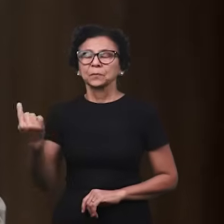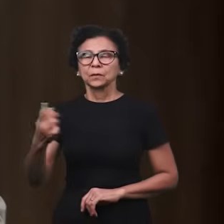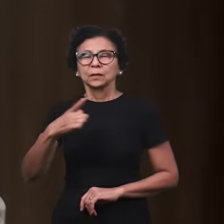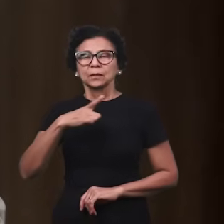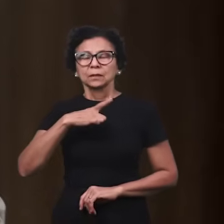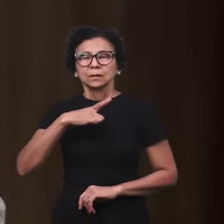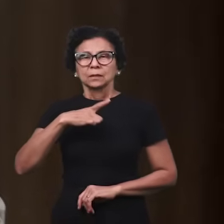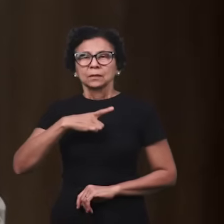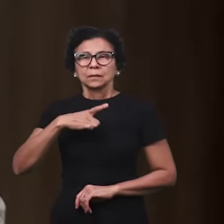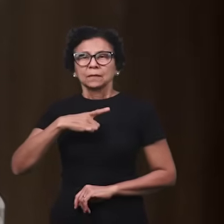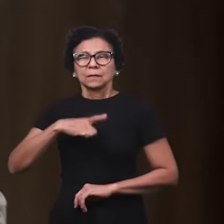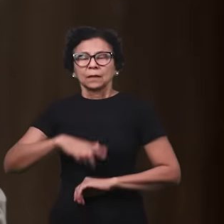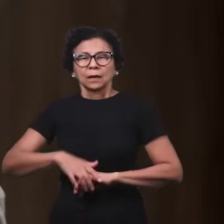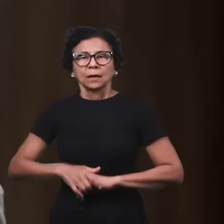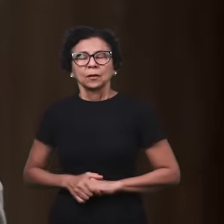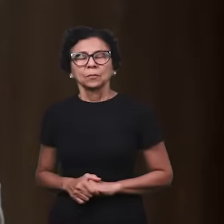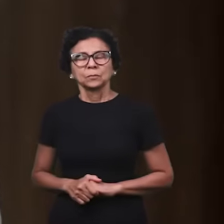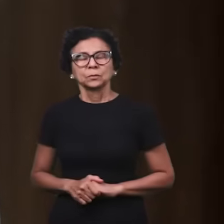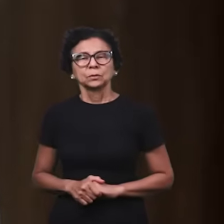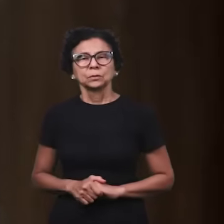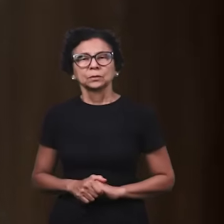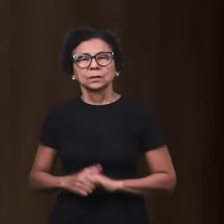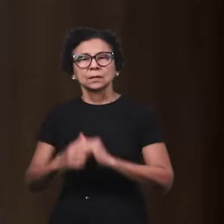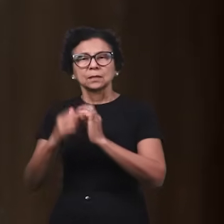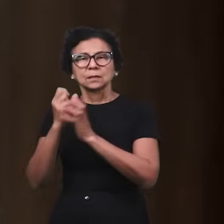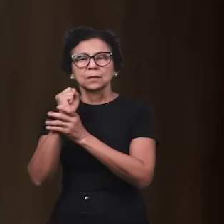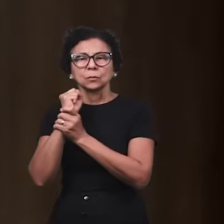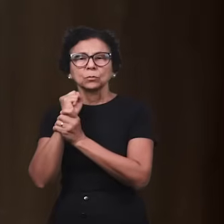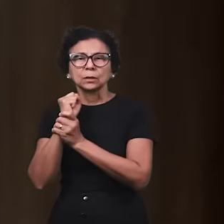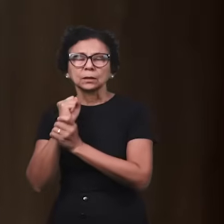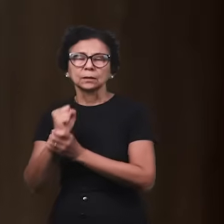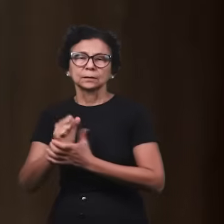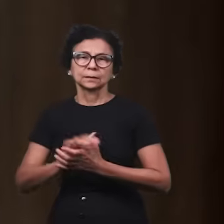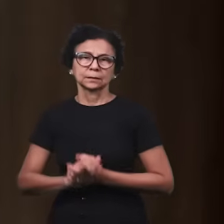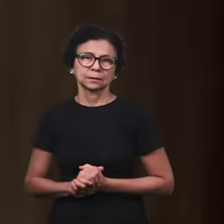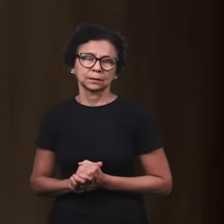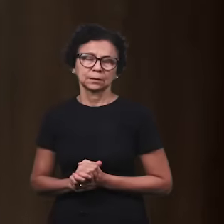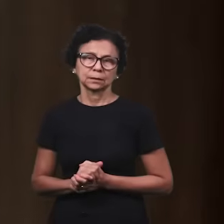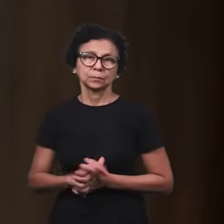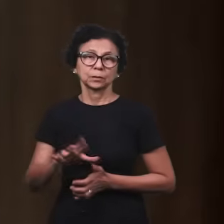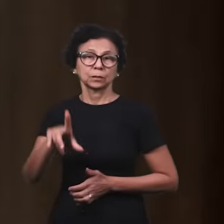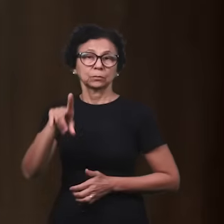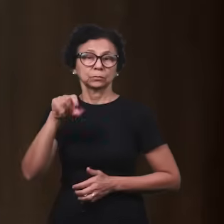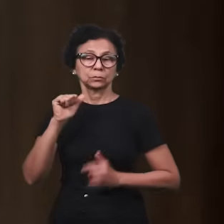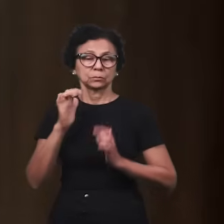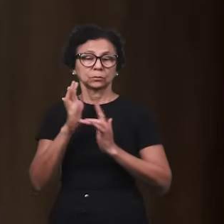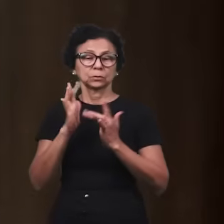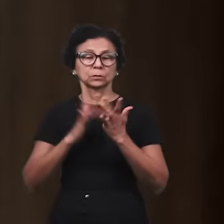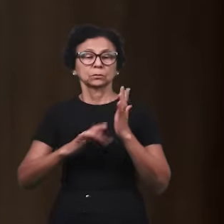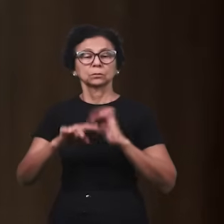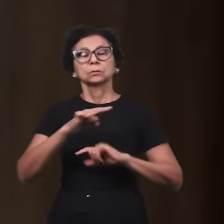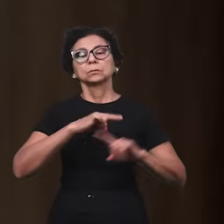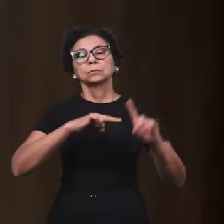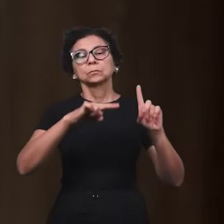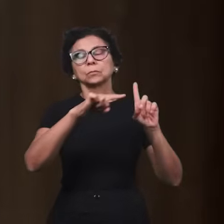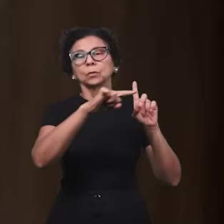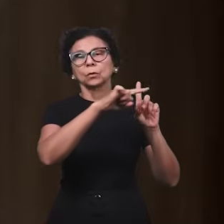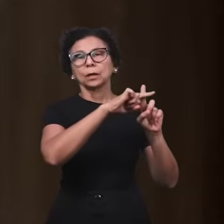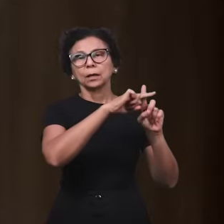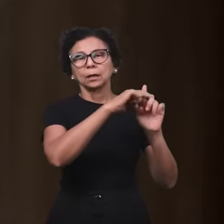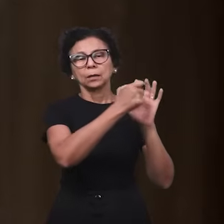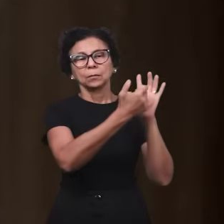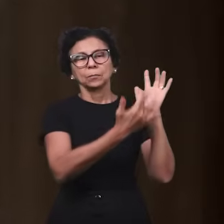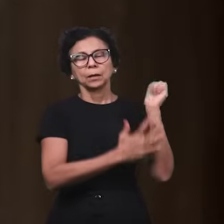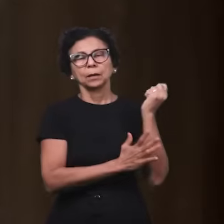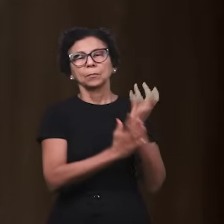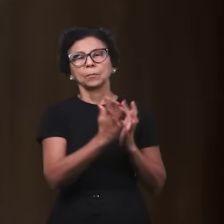Nós temos a nossa fonte. Uma fonte que um dia brotou no Calvário. No Calvário brotou uma fonte